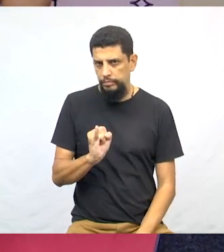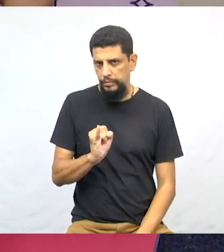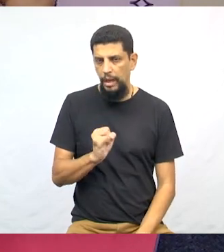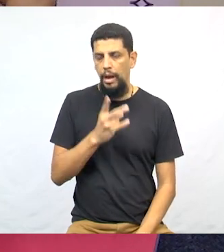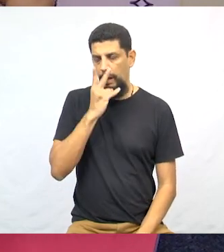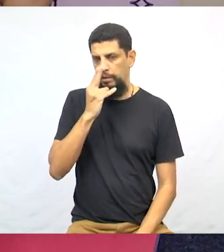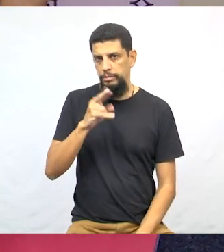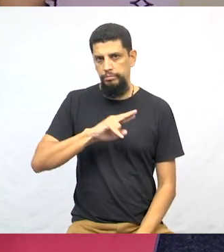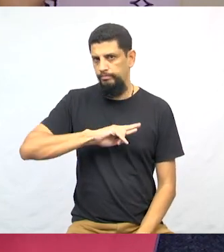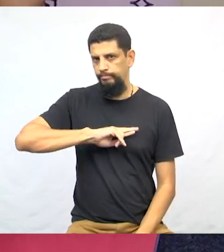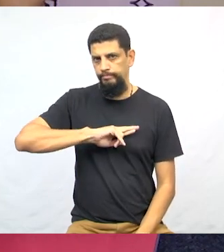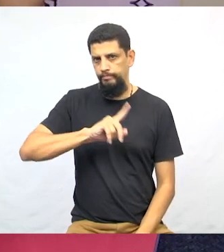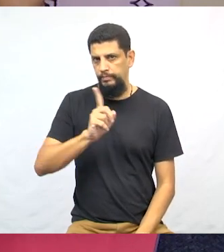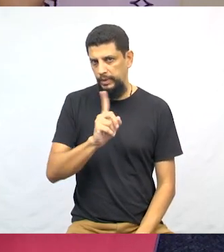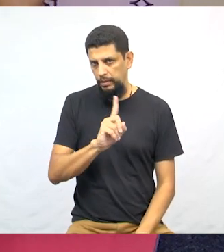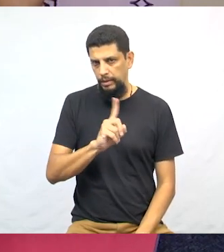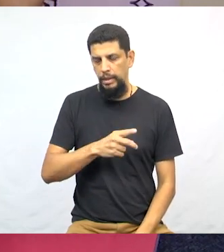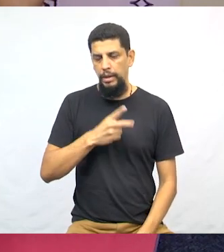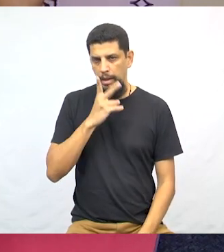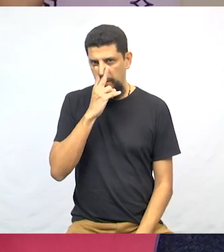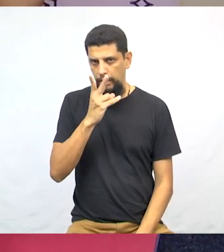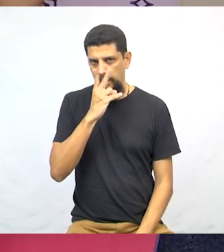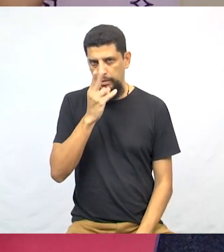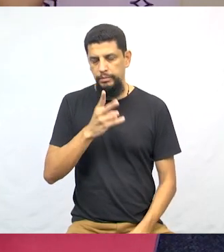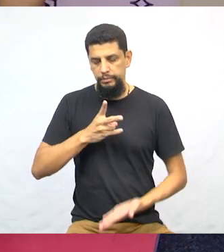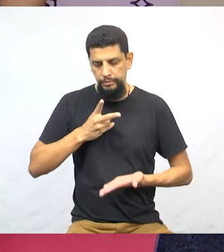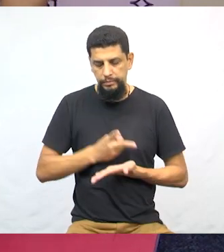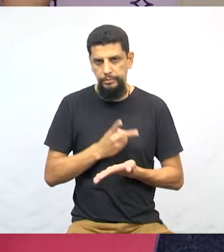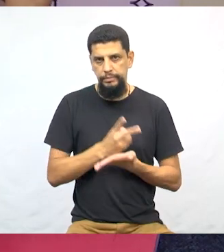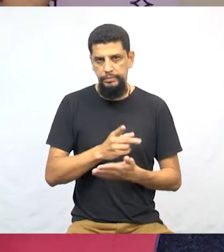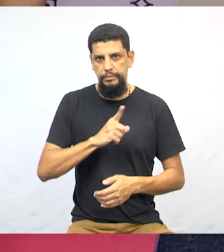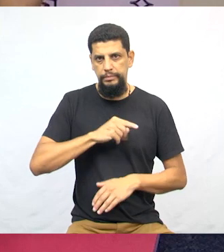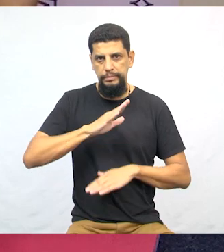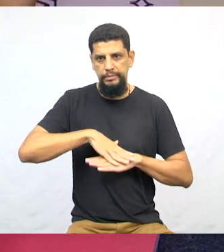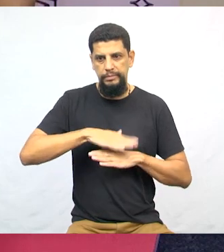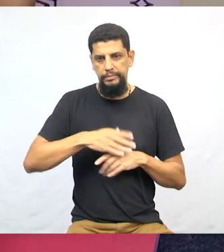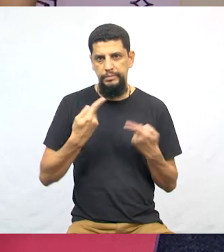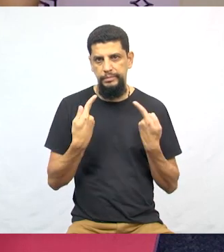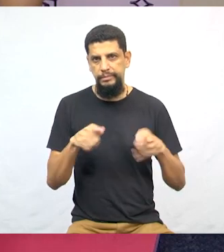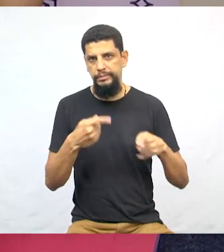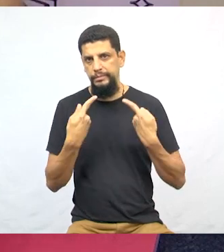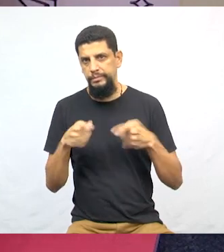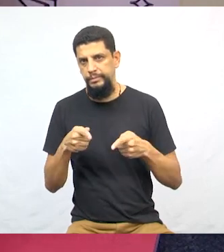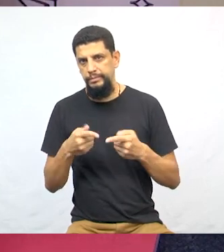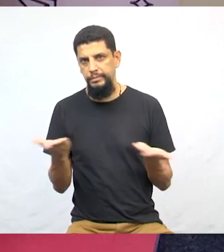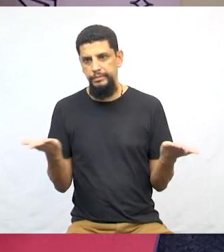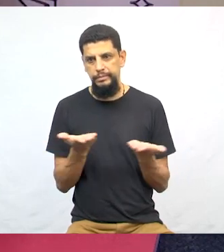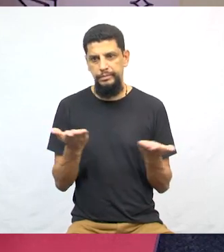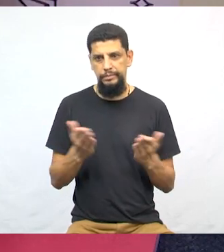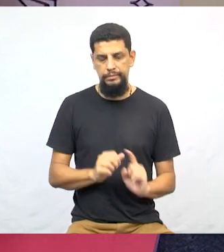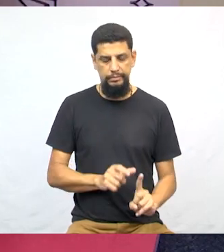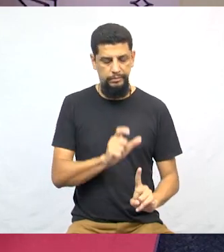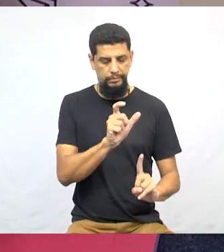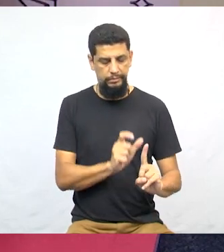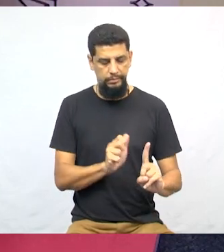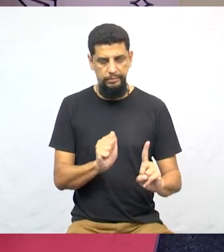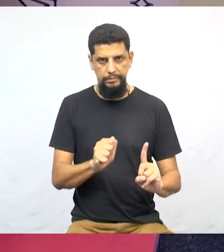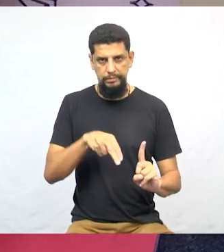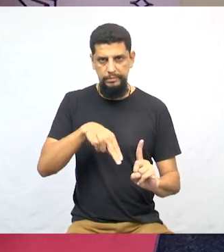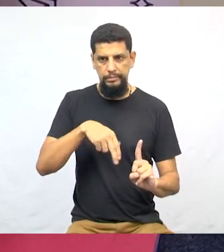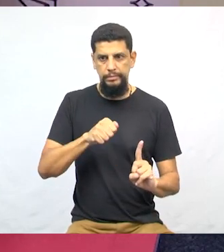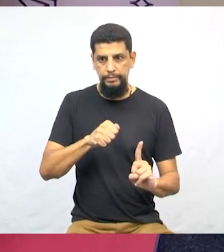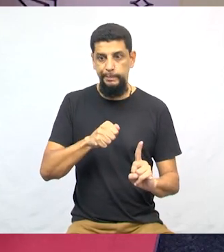copinhos, professora? Eu acho que não. O que vocês acham? Acho que temos mais desafios. E agora chegou a vez da